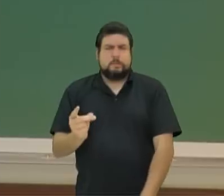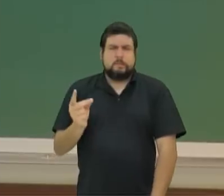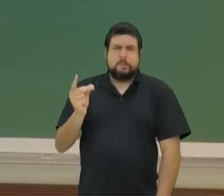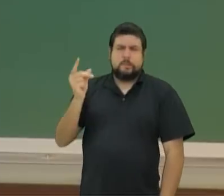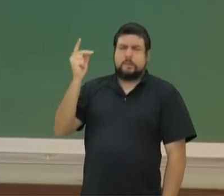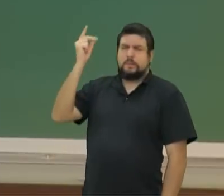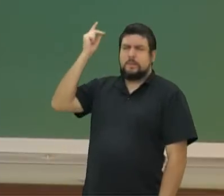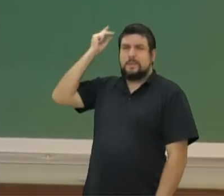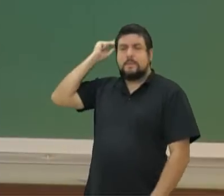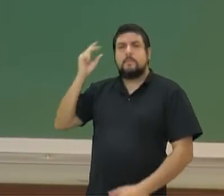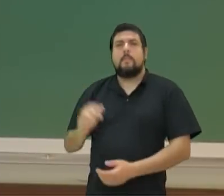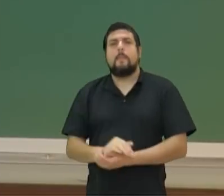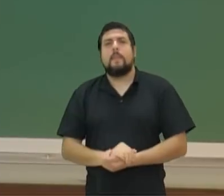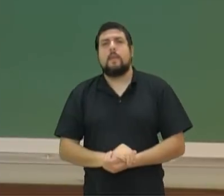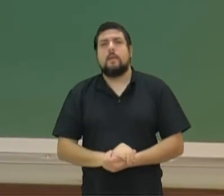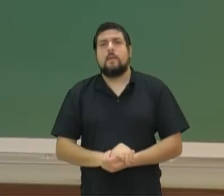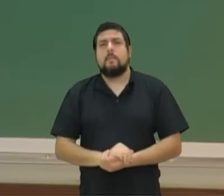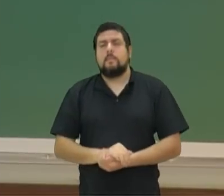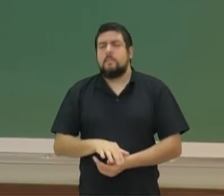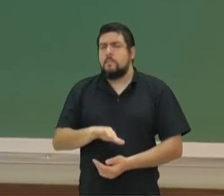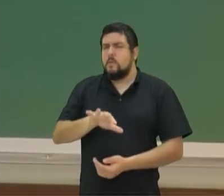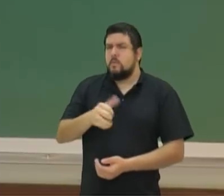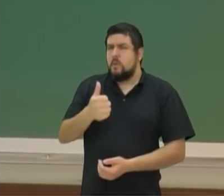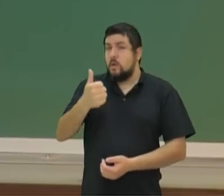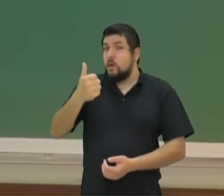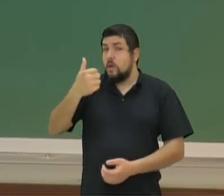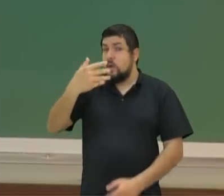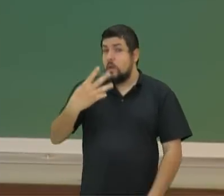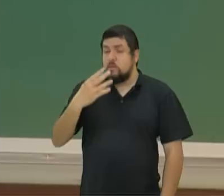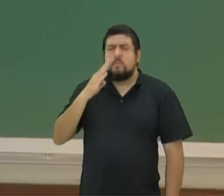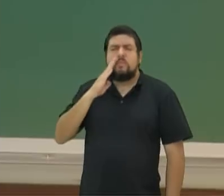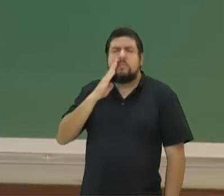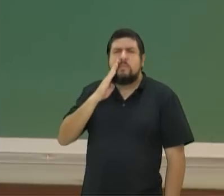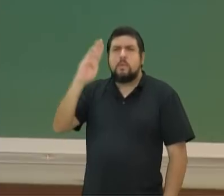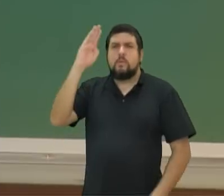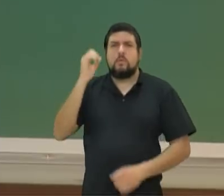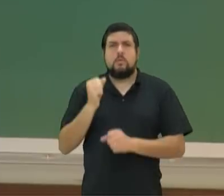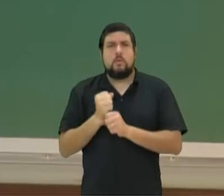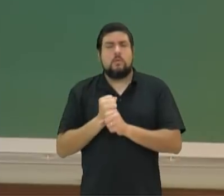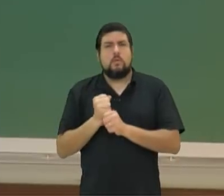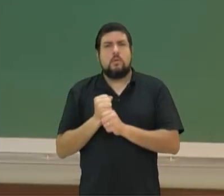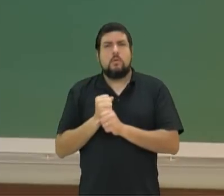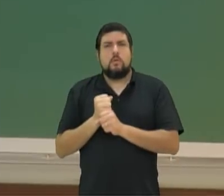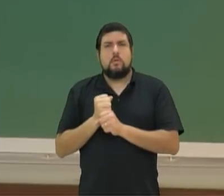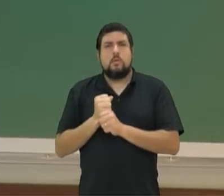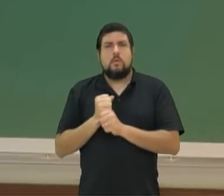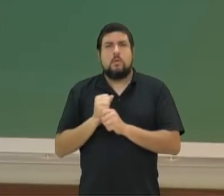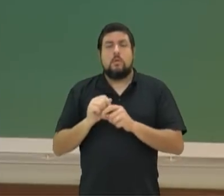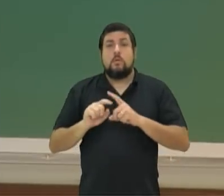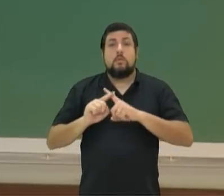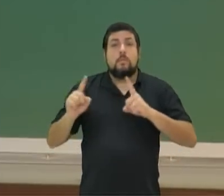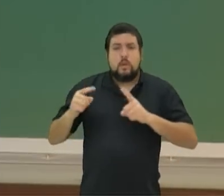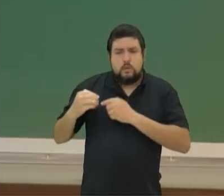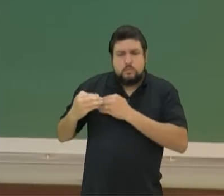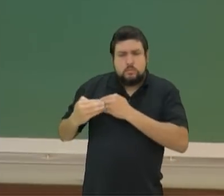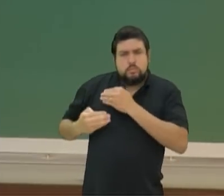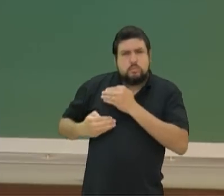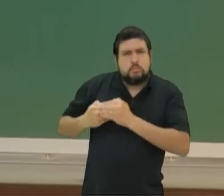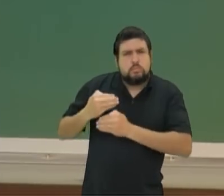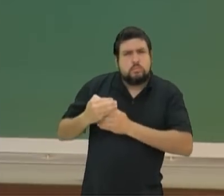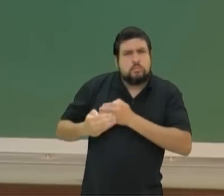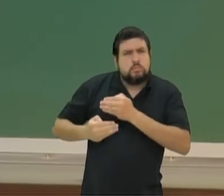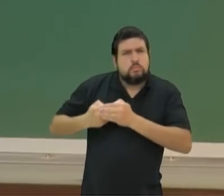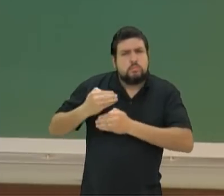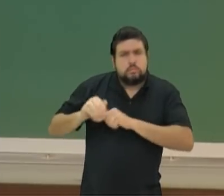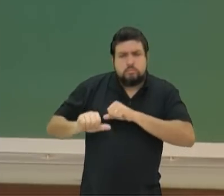Mas desde essa explosão há mais ou menos 14 bilhões de anos atrás, muita coisa teve que acontecer até o nosso